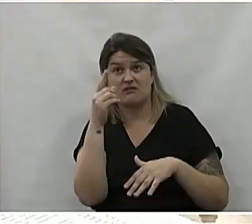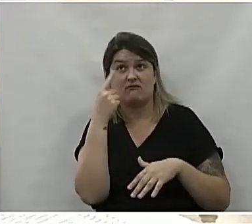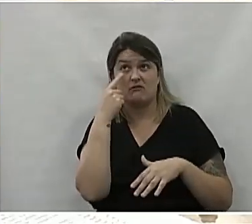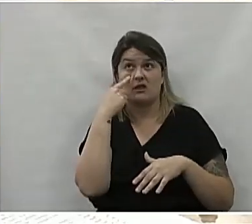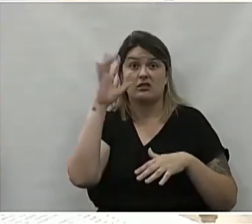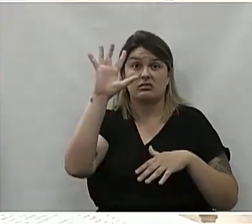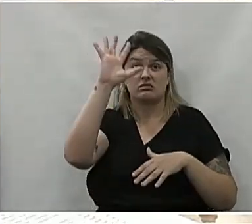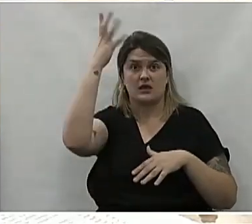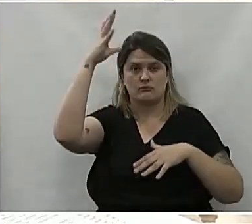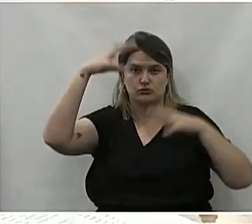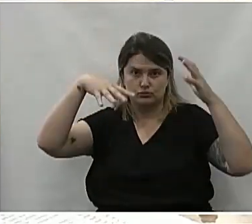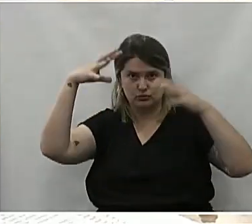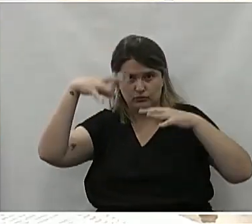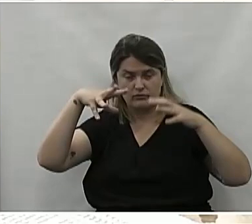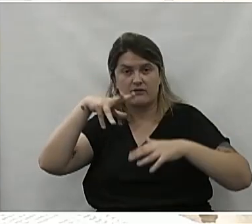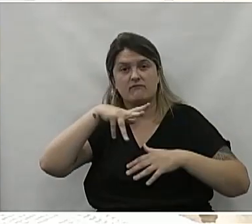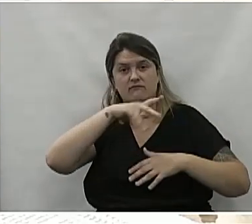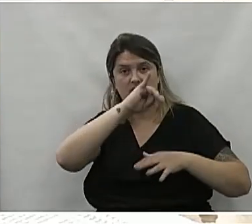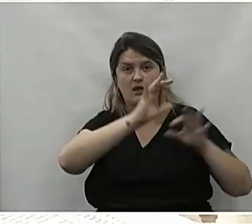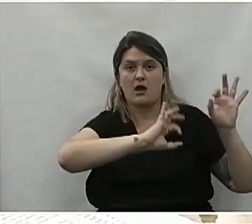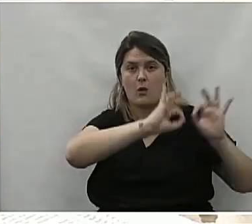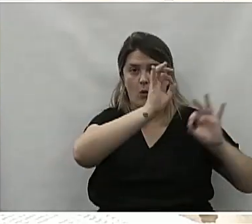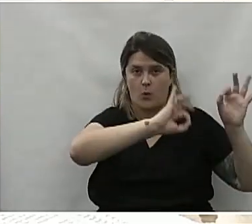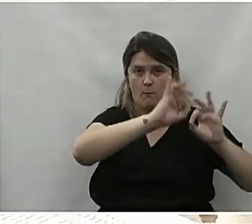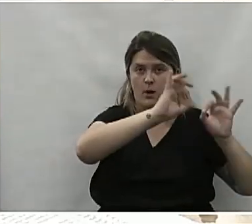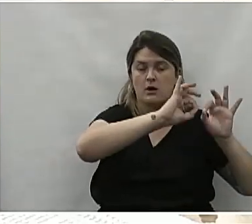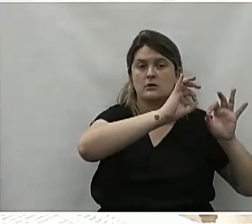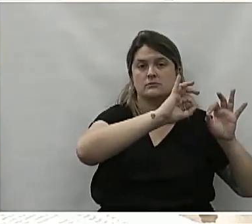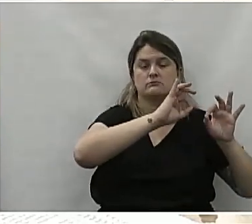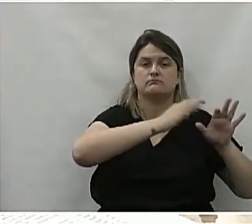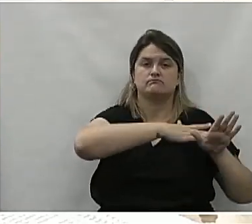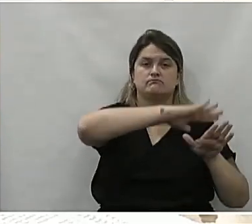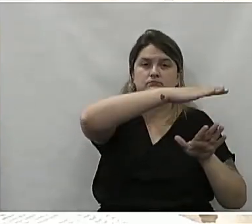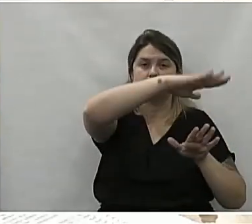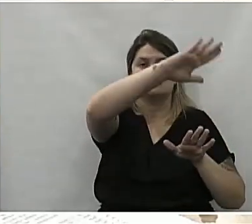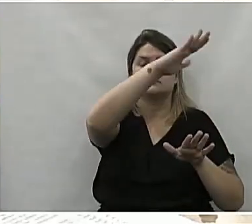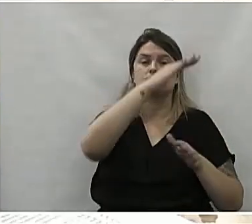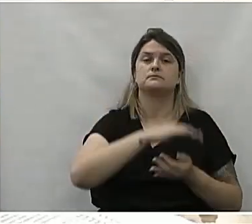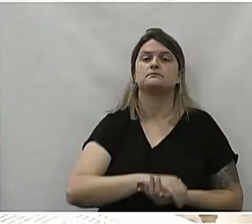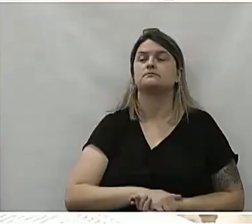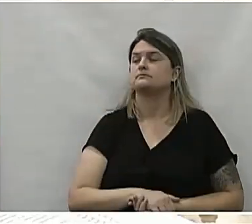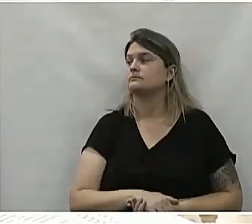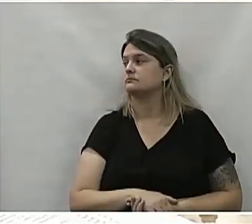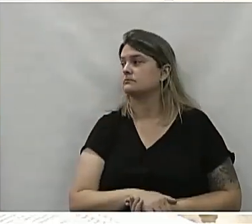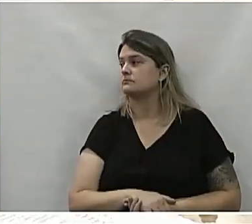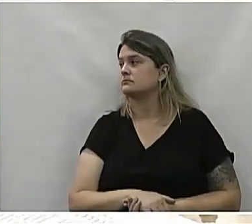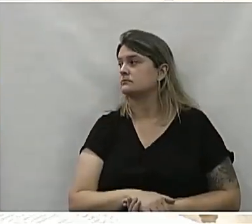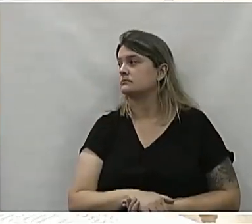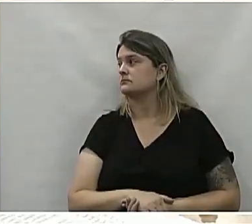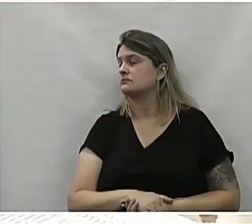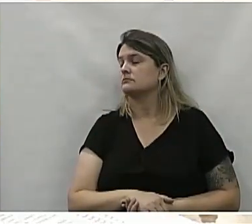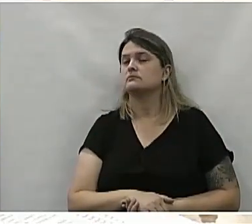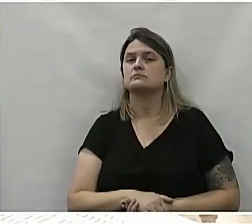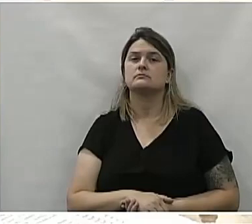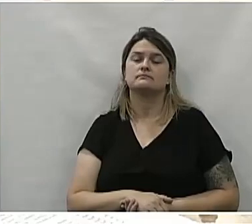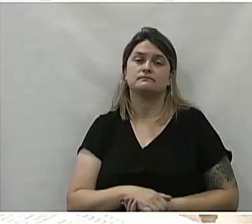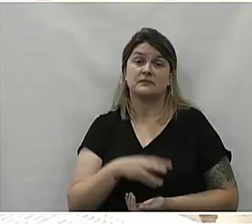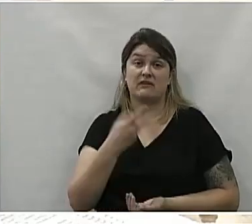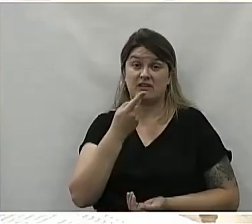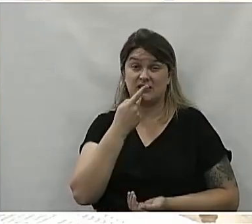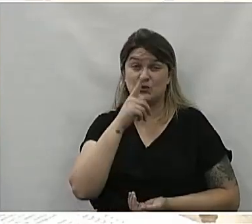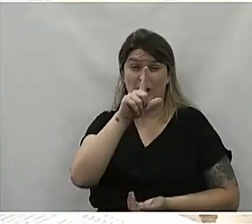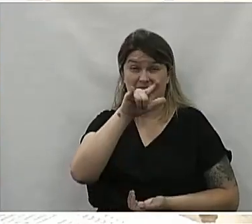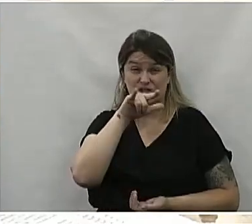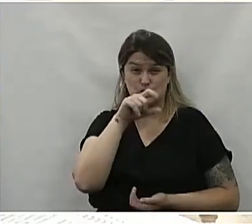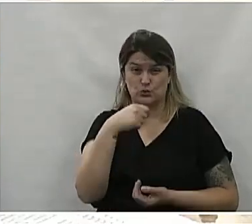do tempo Também né Que eles iam Partir com o maquinário Para lá Para fazer as melhorias E quanto ao lixo